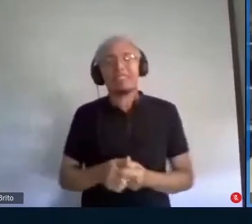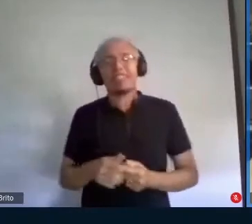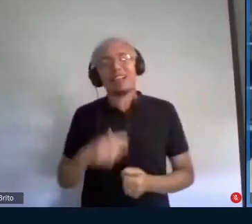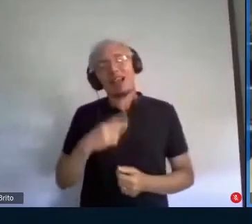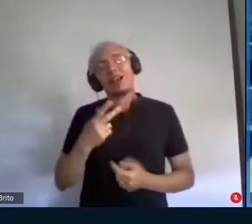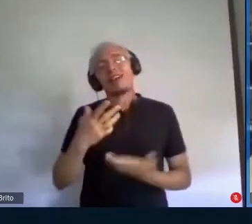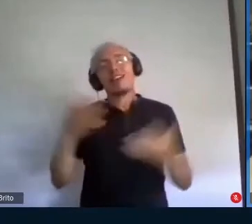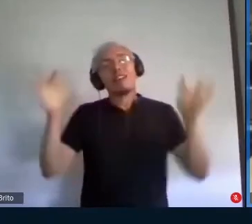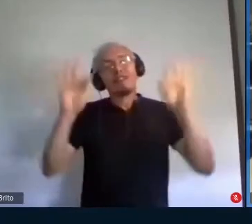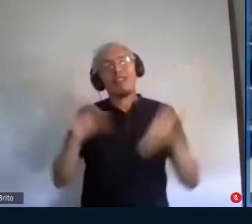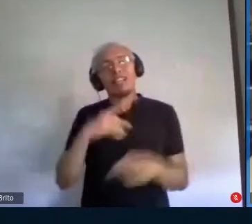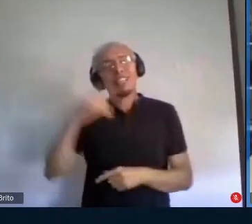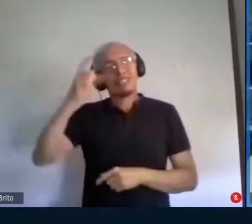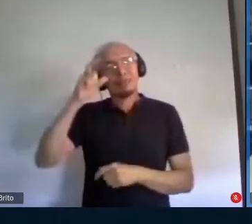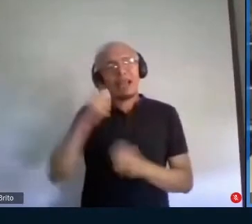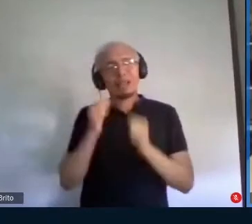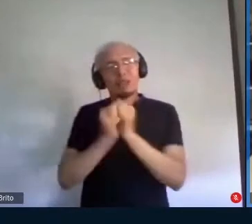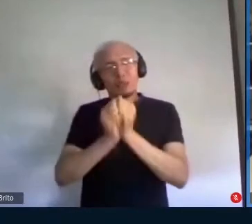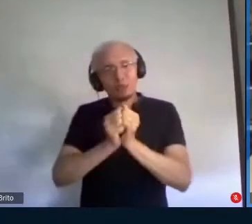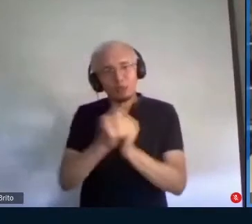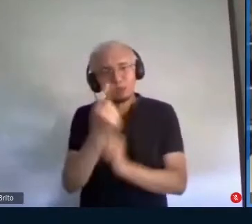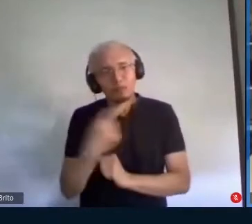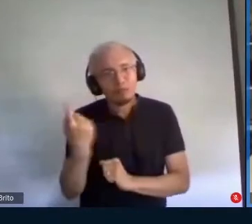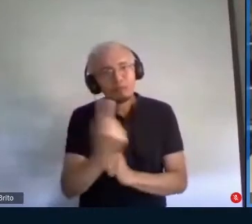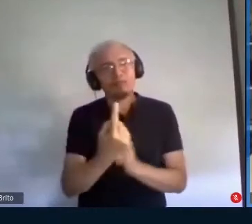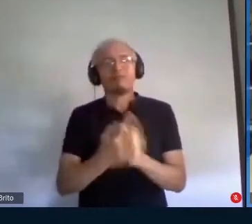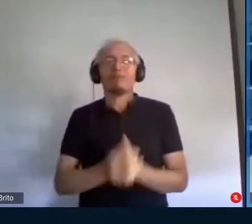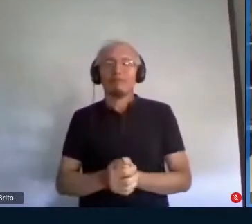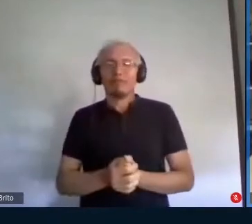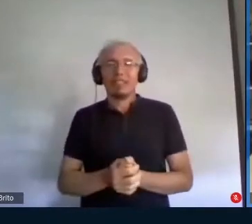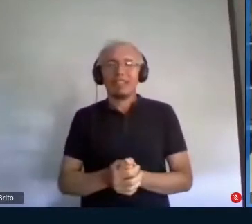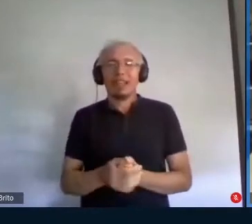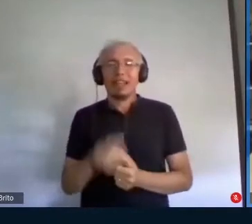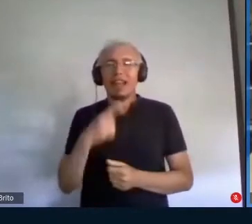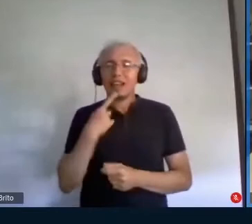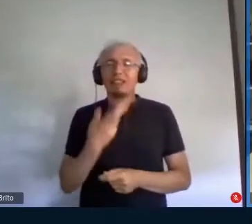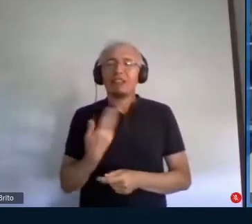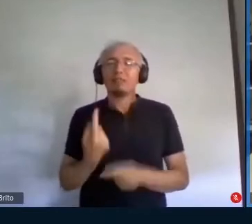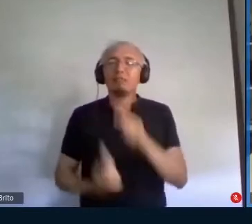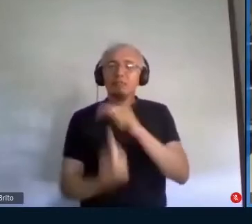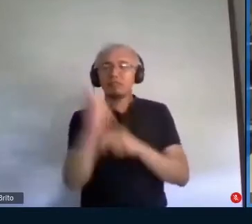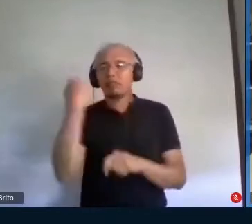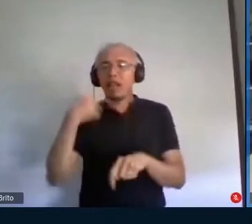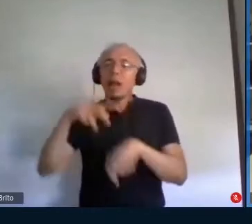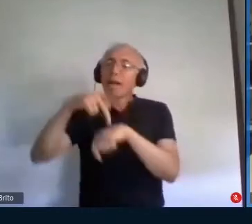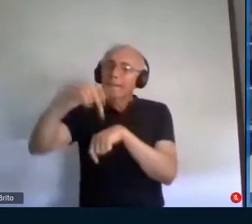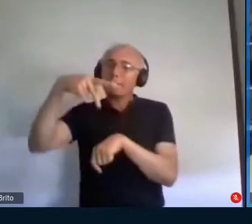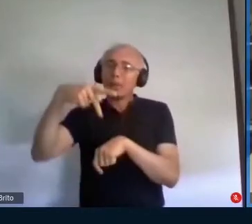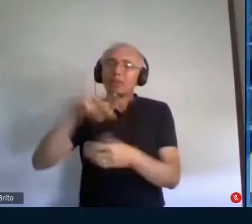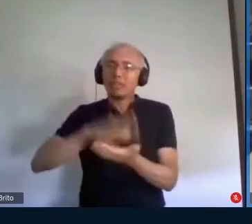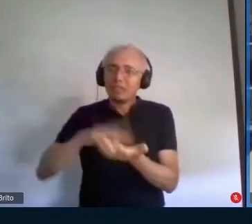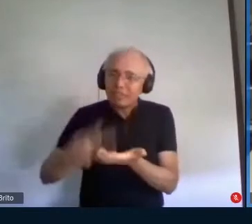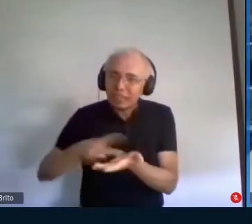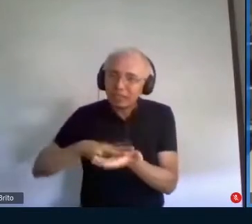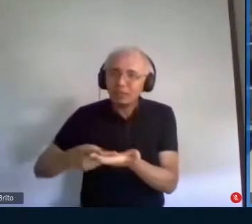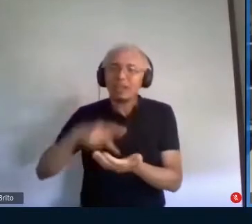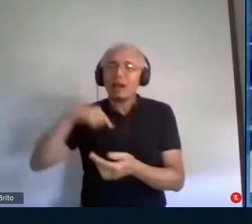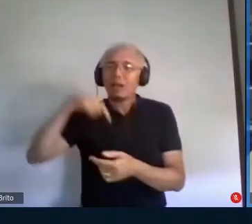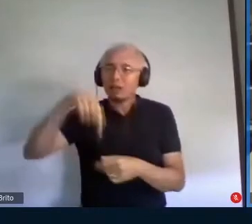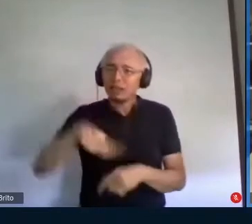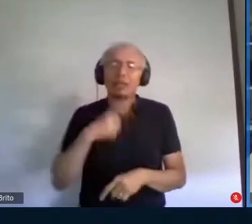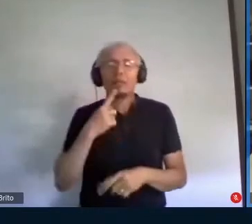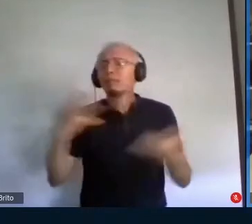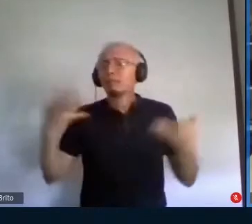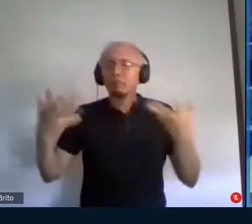estar aqui nesse momento. Ele é egresso do programa, do Pós-Trad, né? Fez um trabalho muito bonito